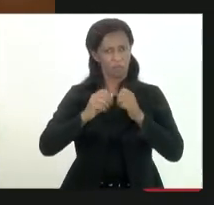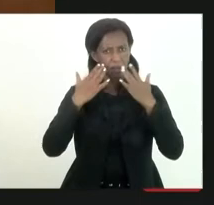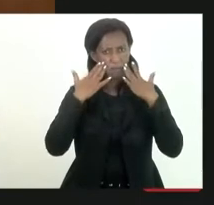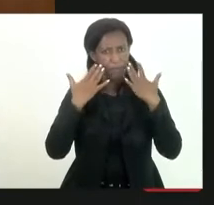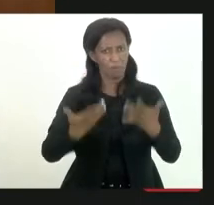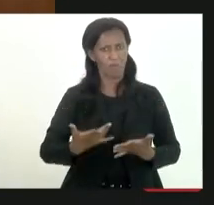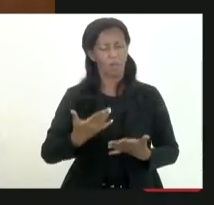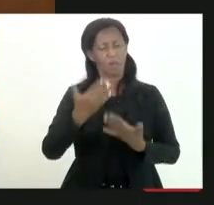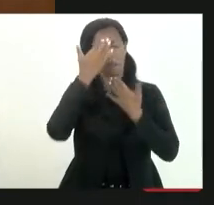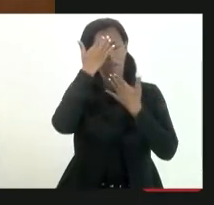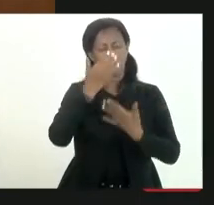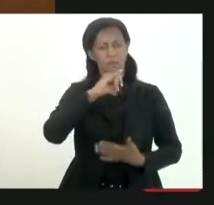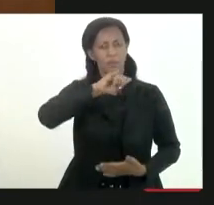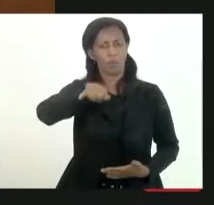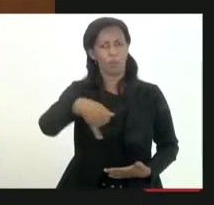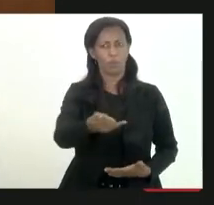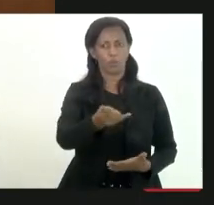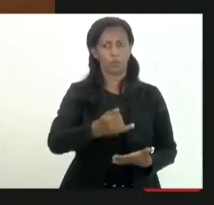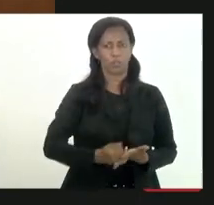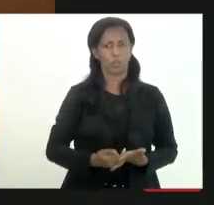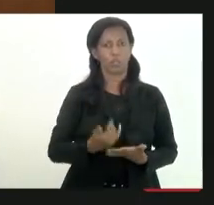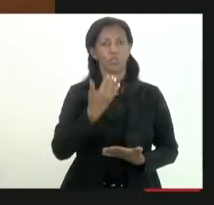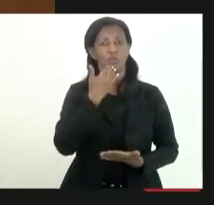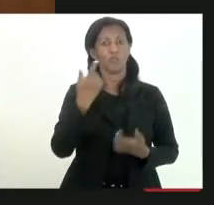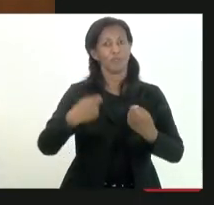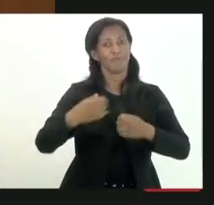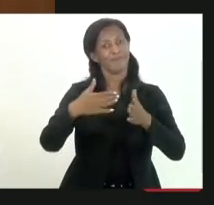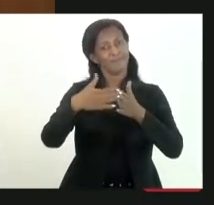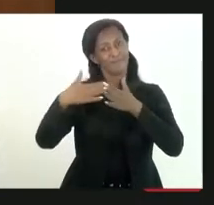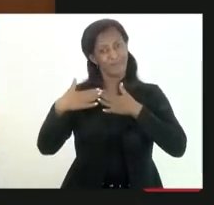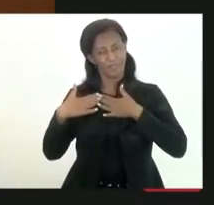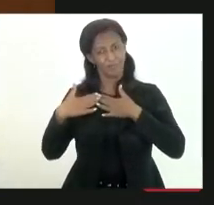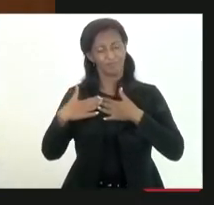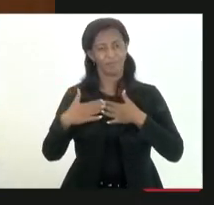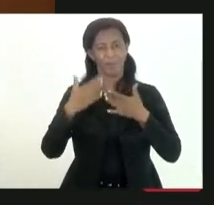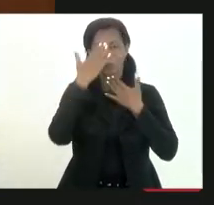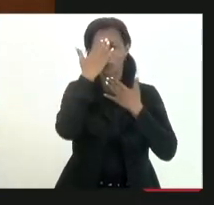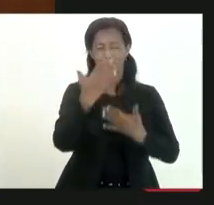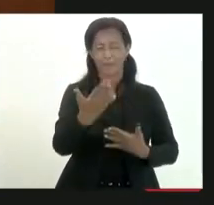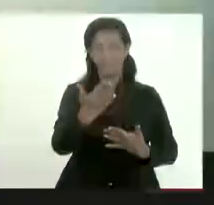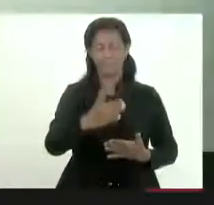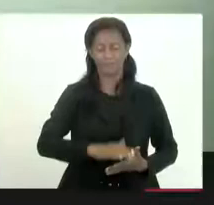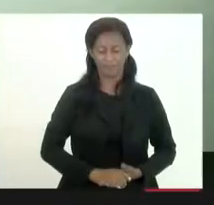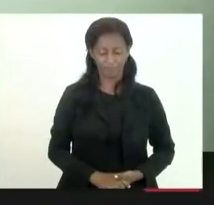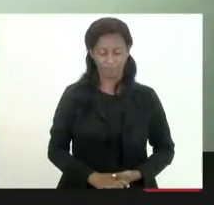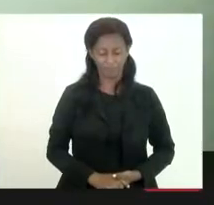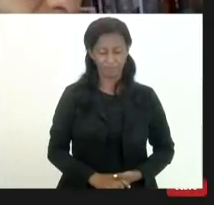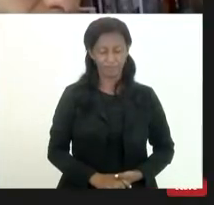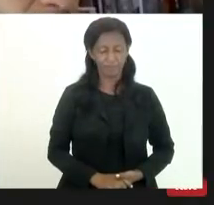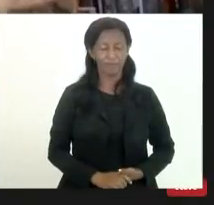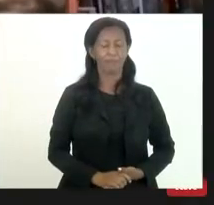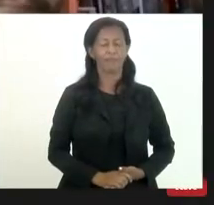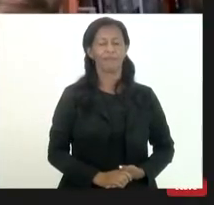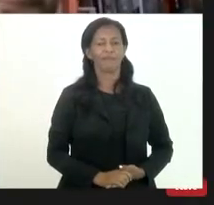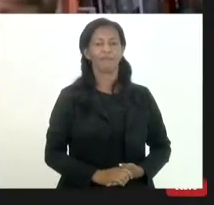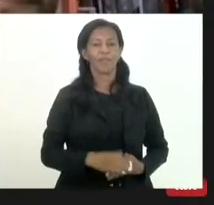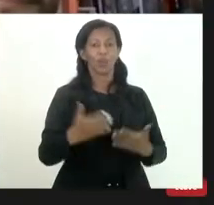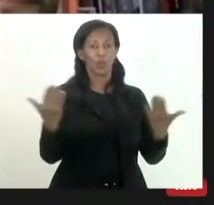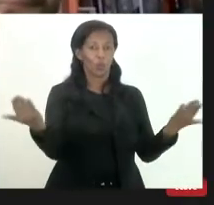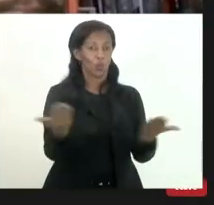Rocha pela oportunidade, já que eu vou precisar me retirar em seguida. Obrigado. Eu queria dizer que eu recebi pela